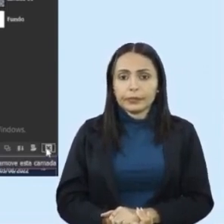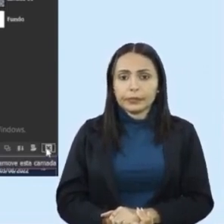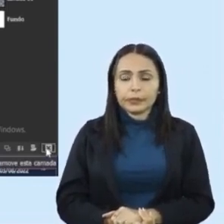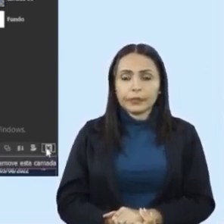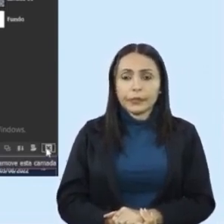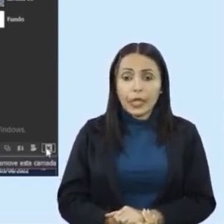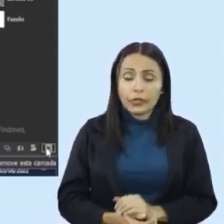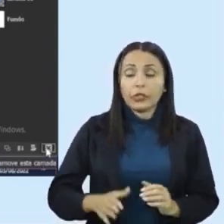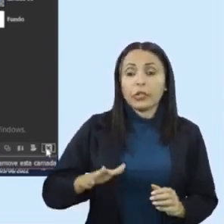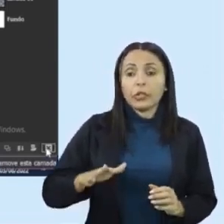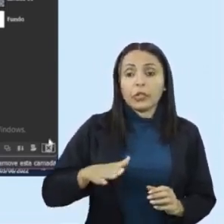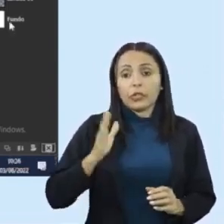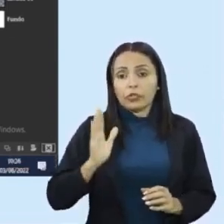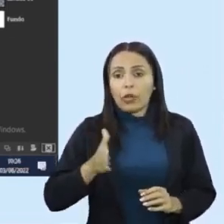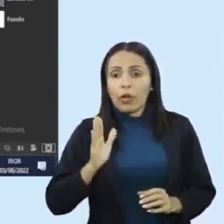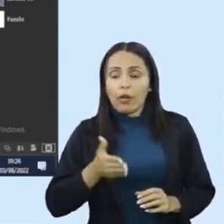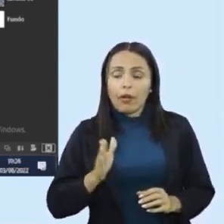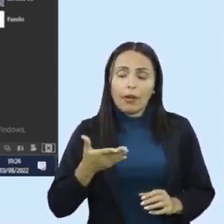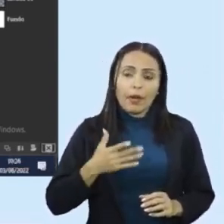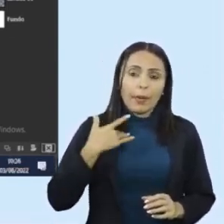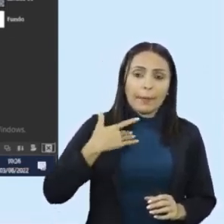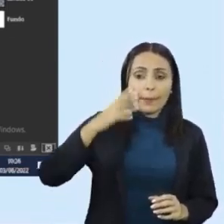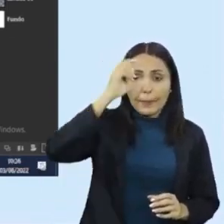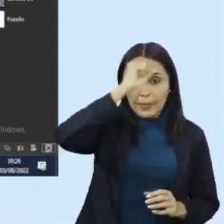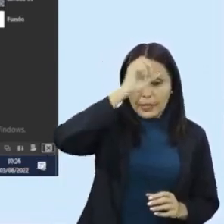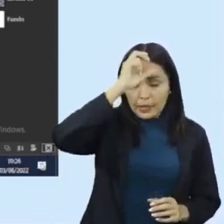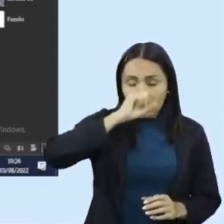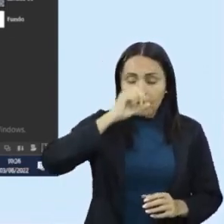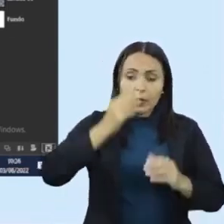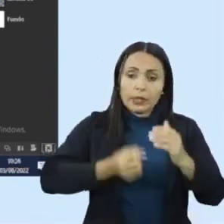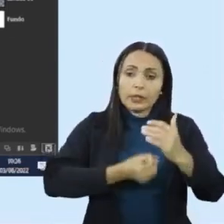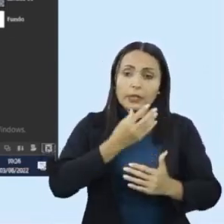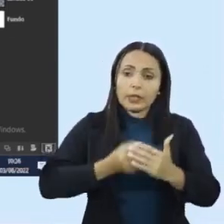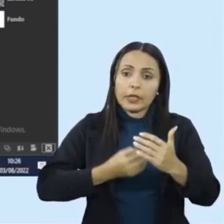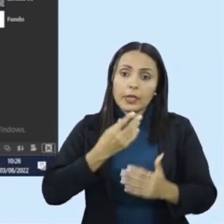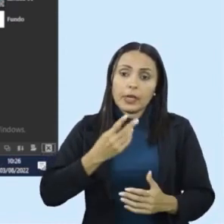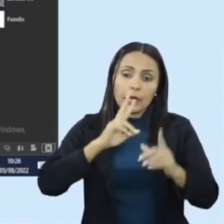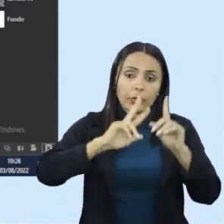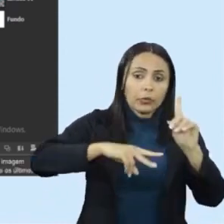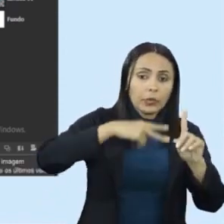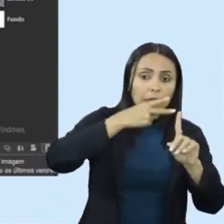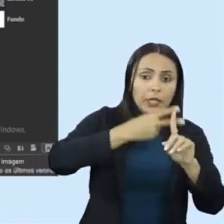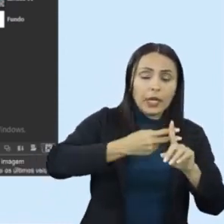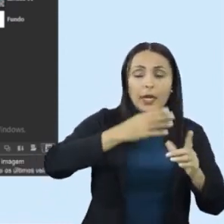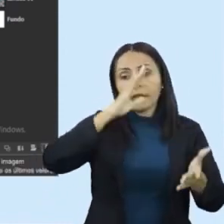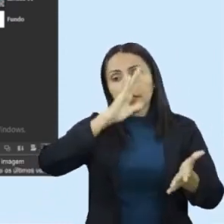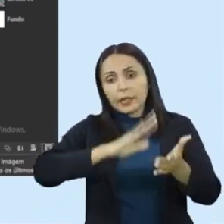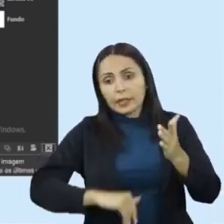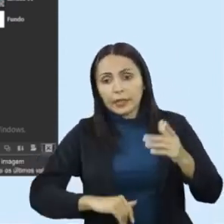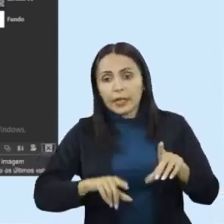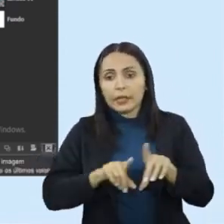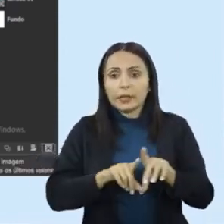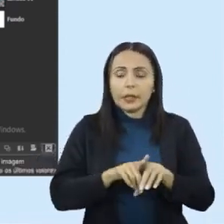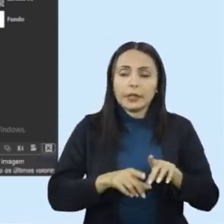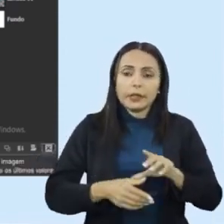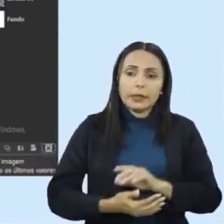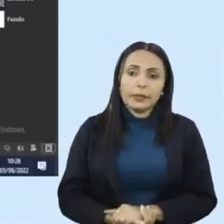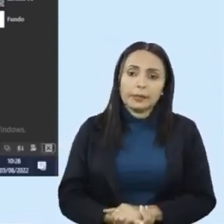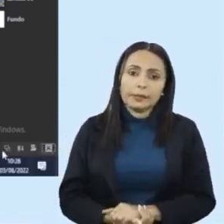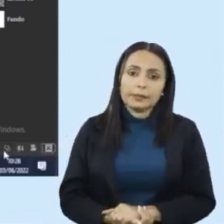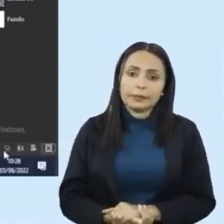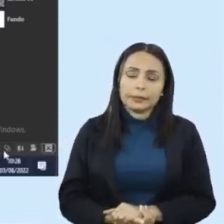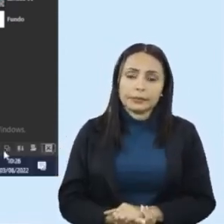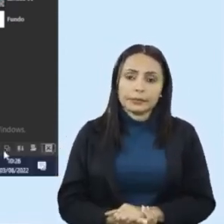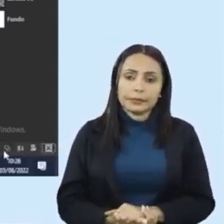a gente já aprendeu a criar, a duplicar e a excluir uma camada. Você pode também depois explorar com